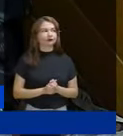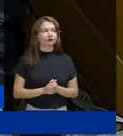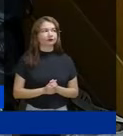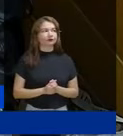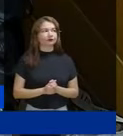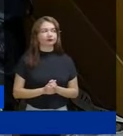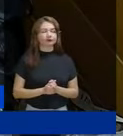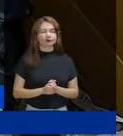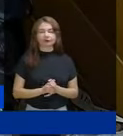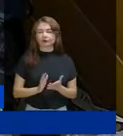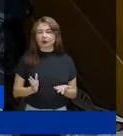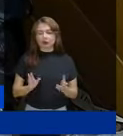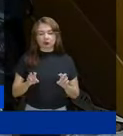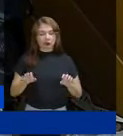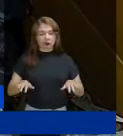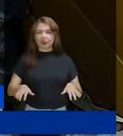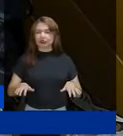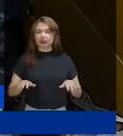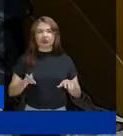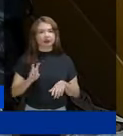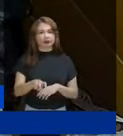num banco, numa cadeira,